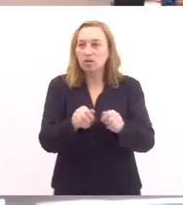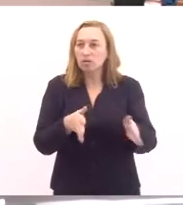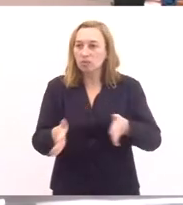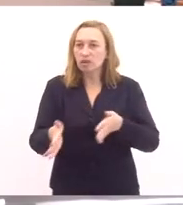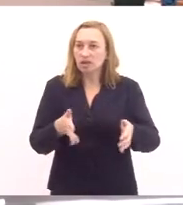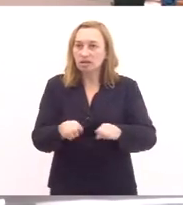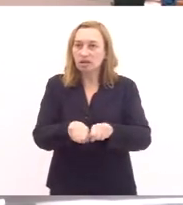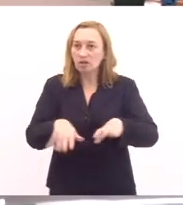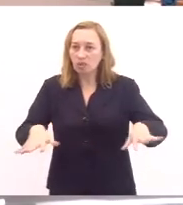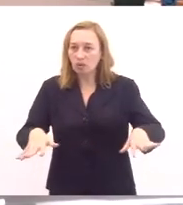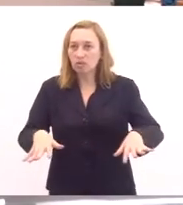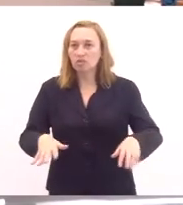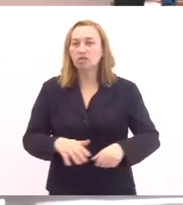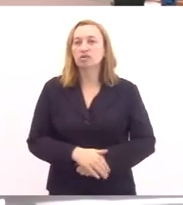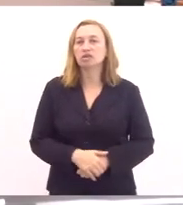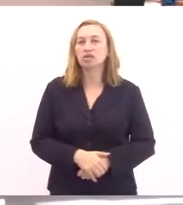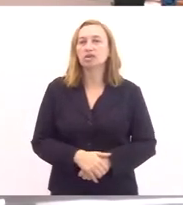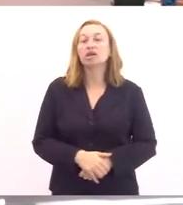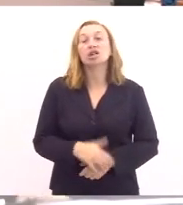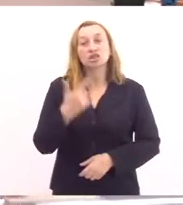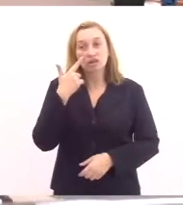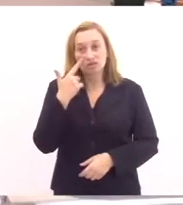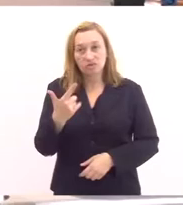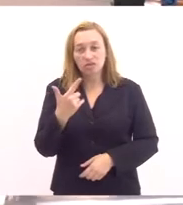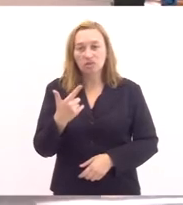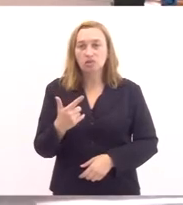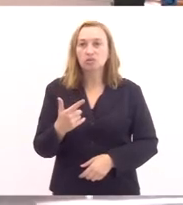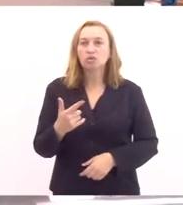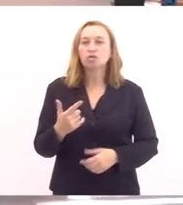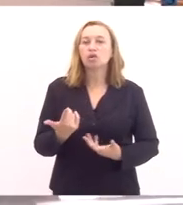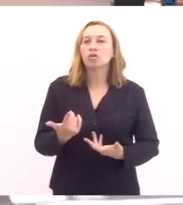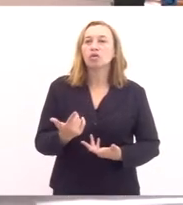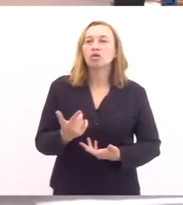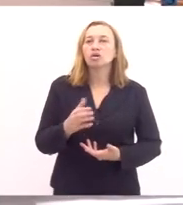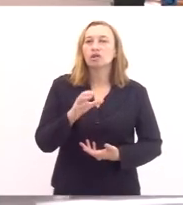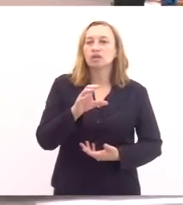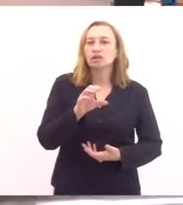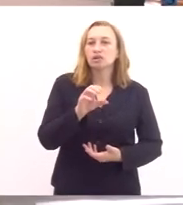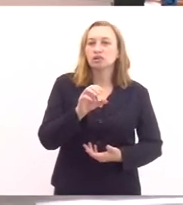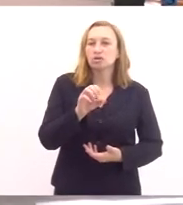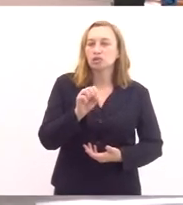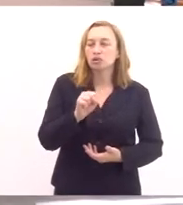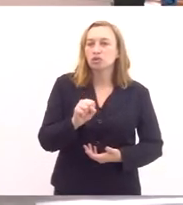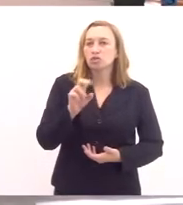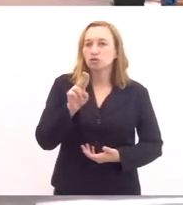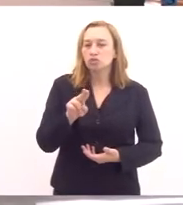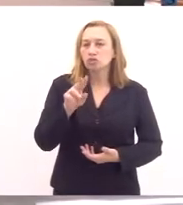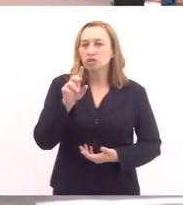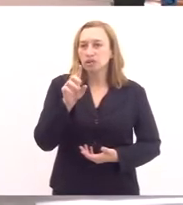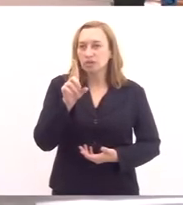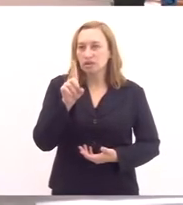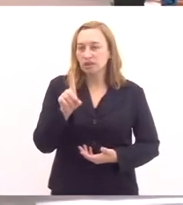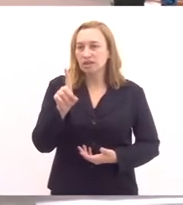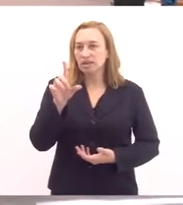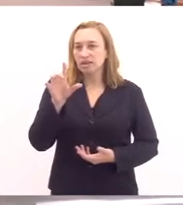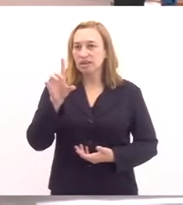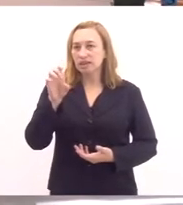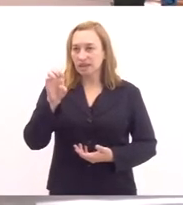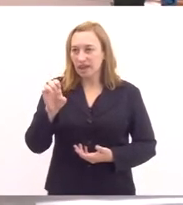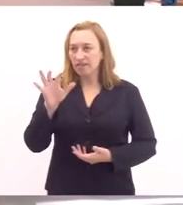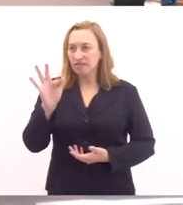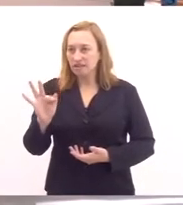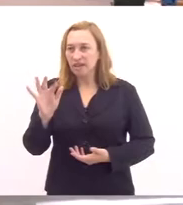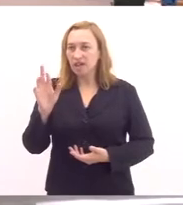gente tem monitorado os dados estiver Pig e que esta base de dados Ideb é uma base de